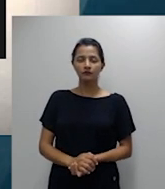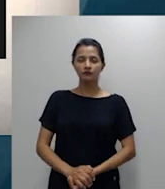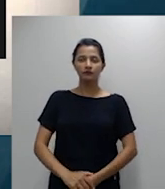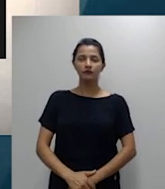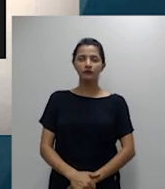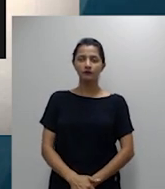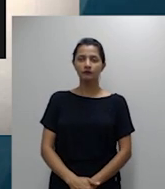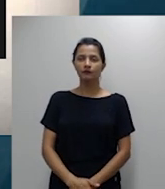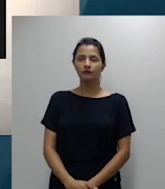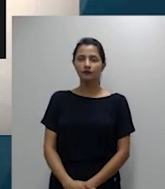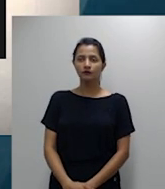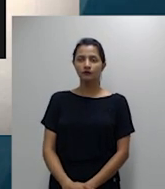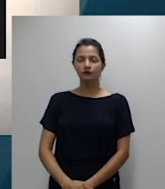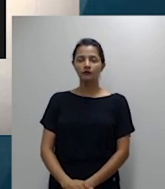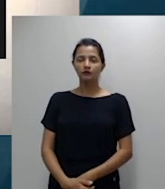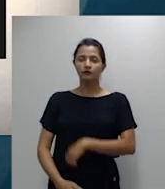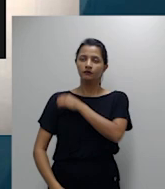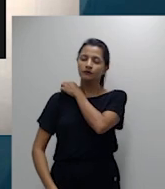G1